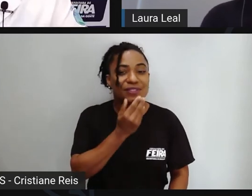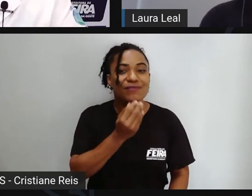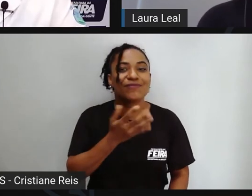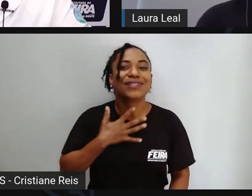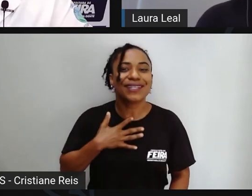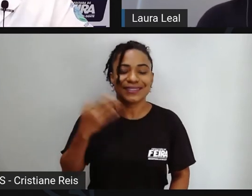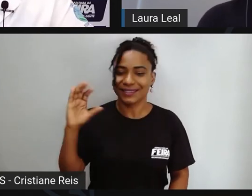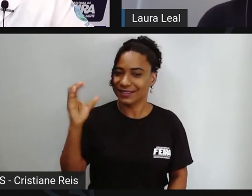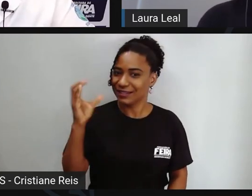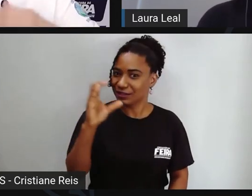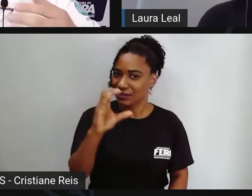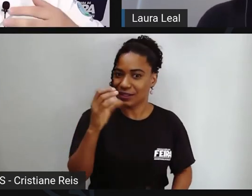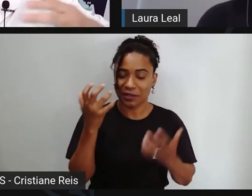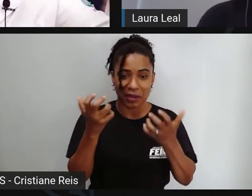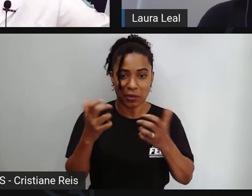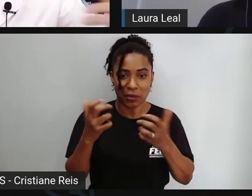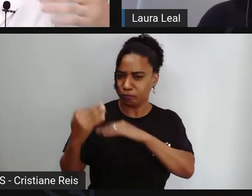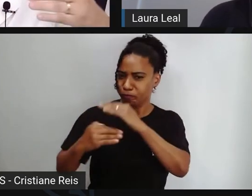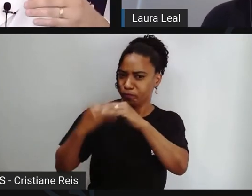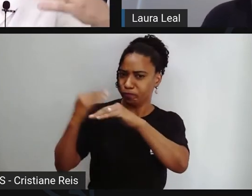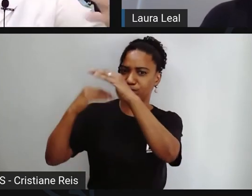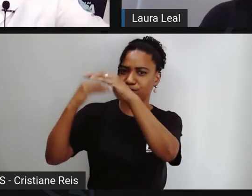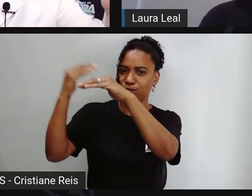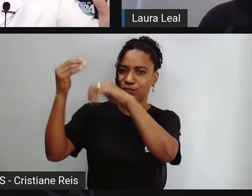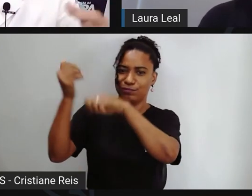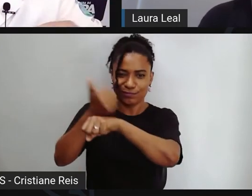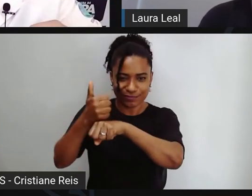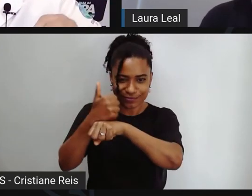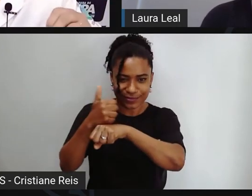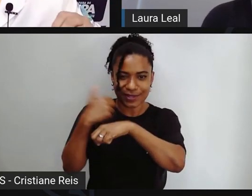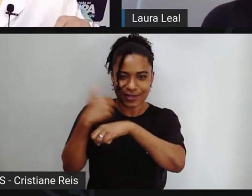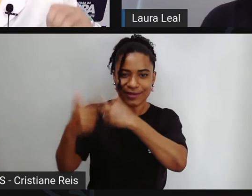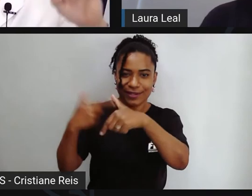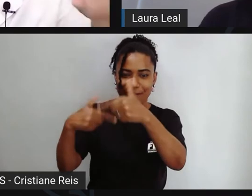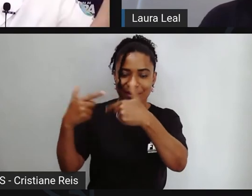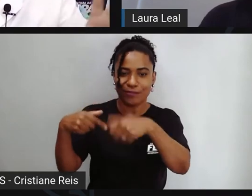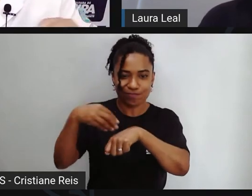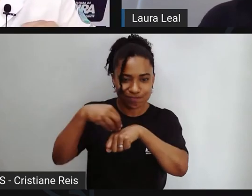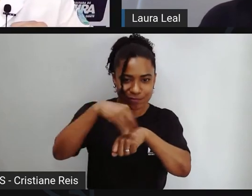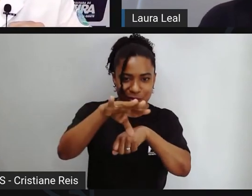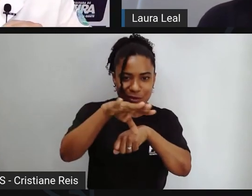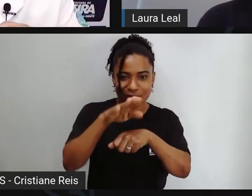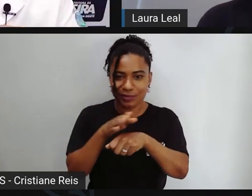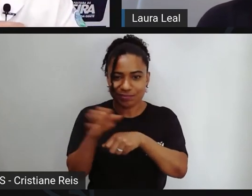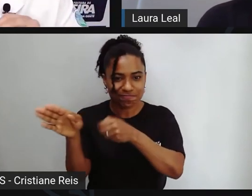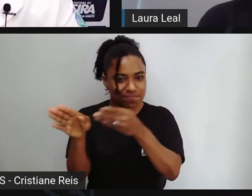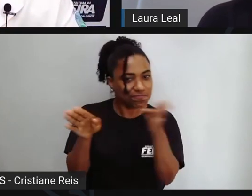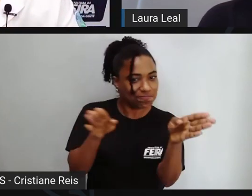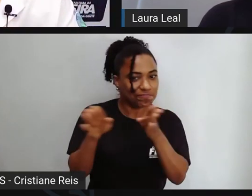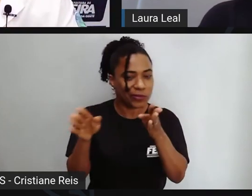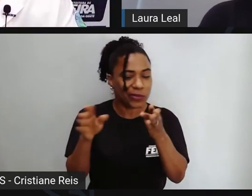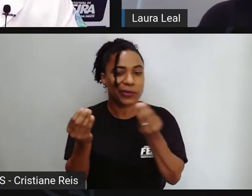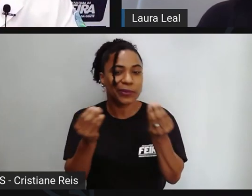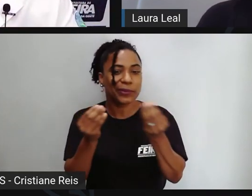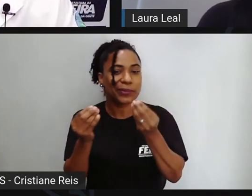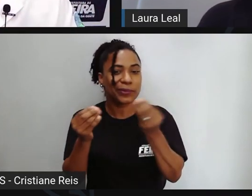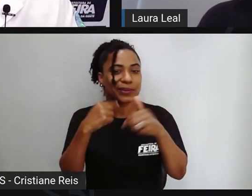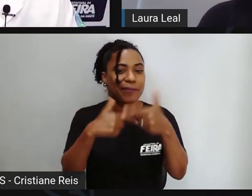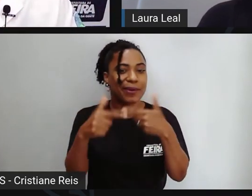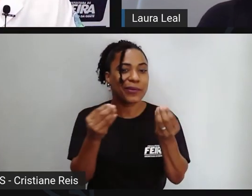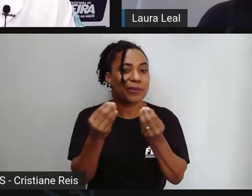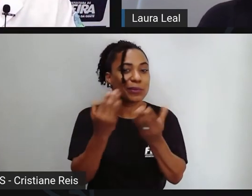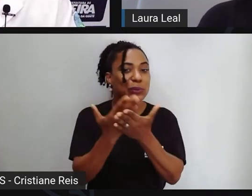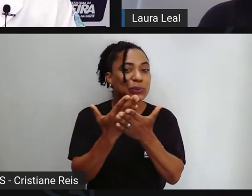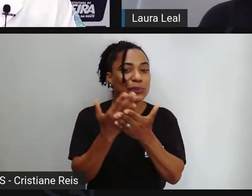carreira científica, né? Se tem algo que você possa dizer assim, ah, vá por aqui, por aqui. E o que é que as meninas precisam estar